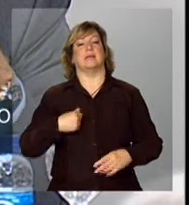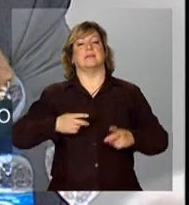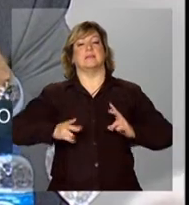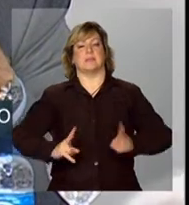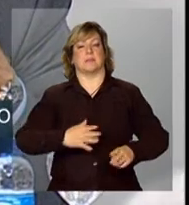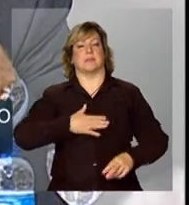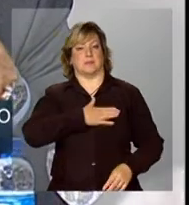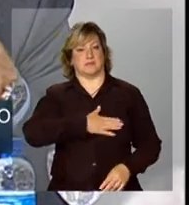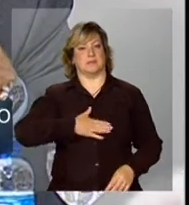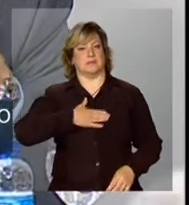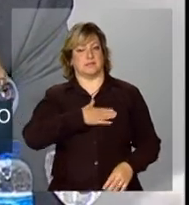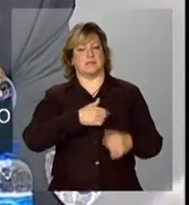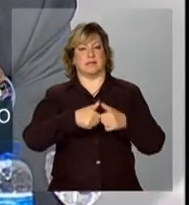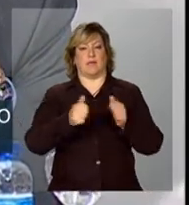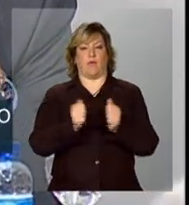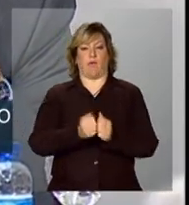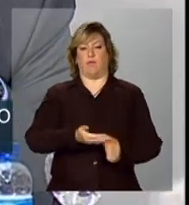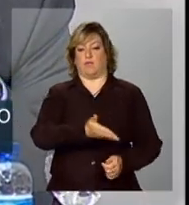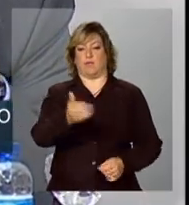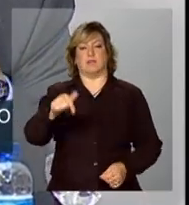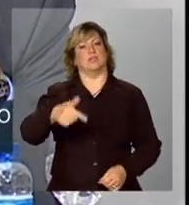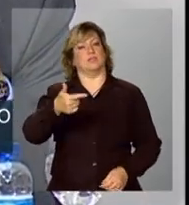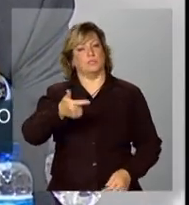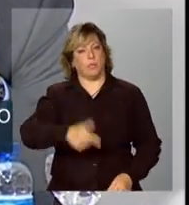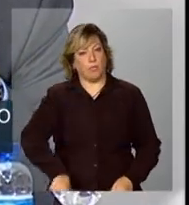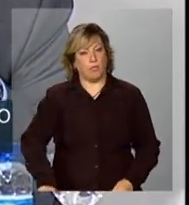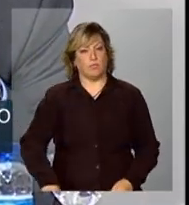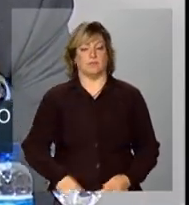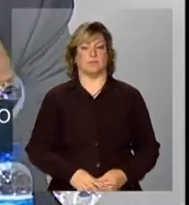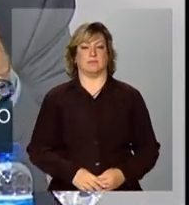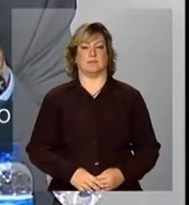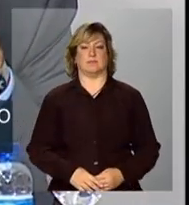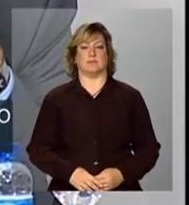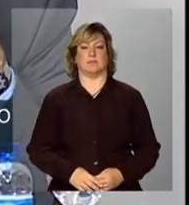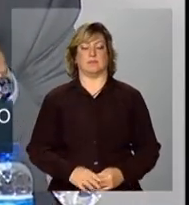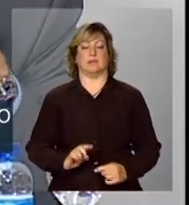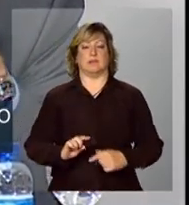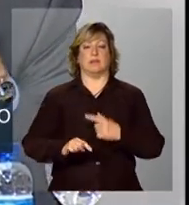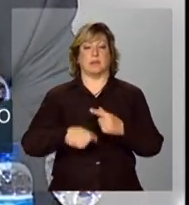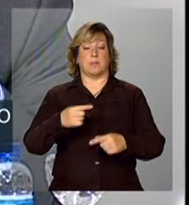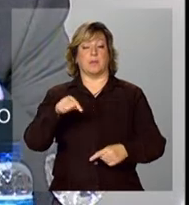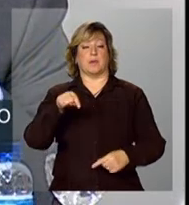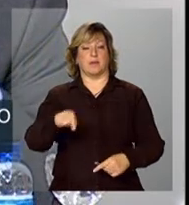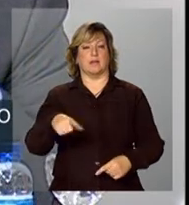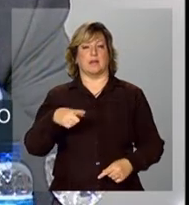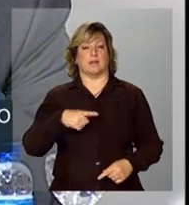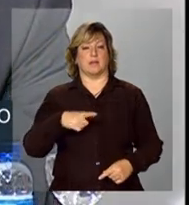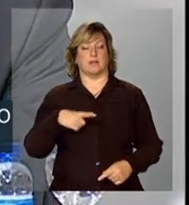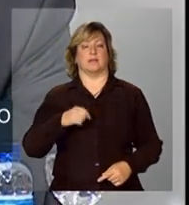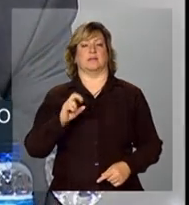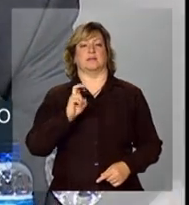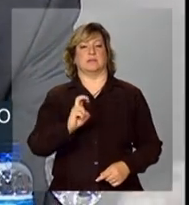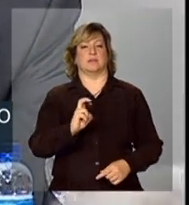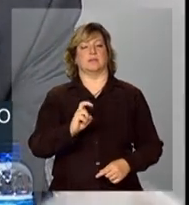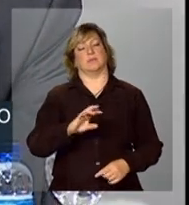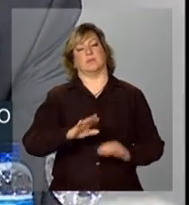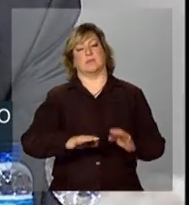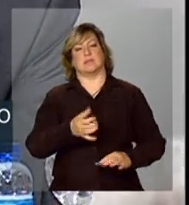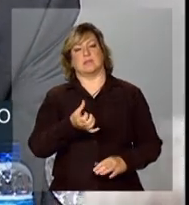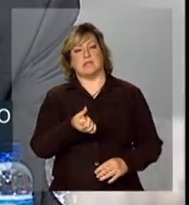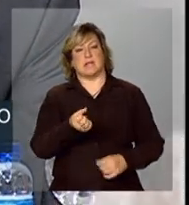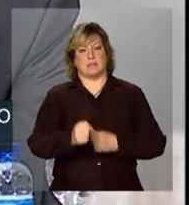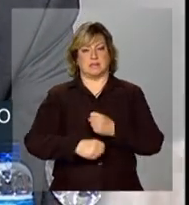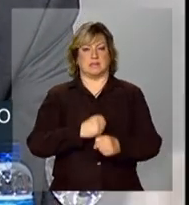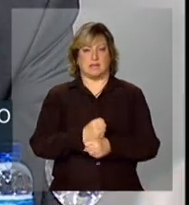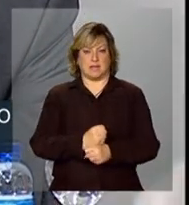uma honra estar com vocês aqui, mais uma vez. Depois desse périplo de 5, 6 anos,